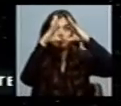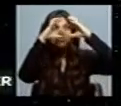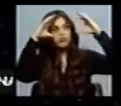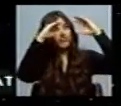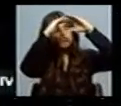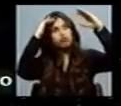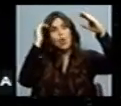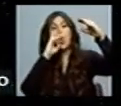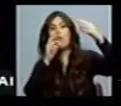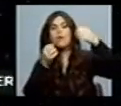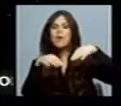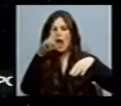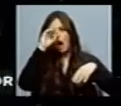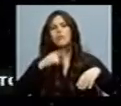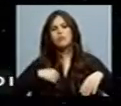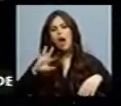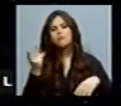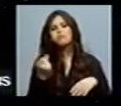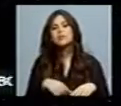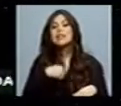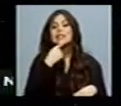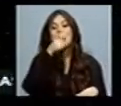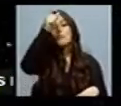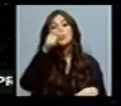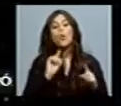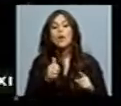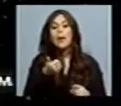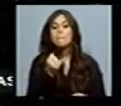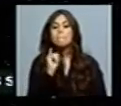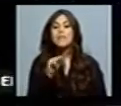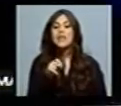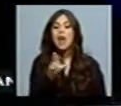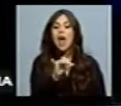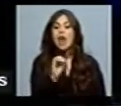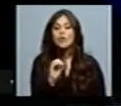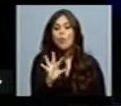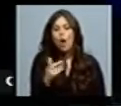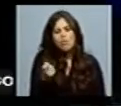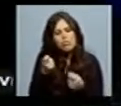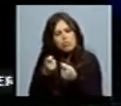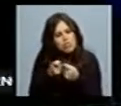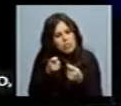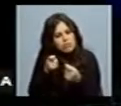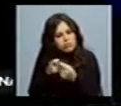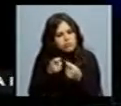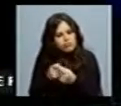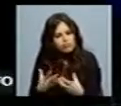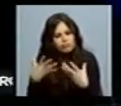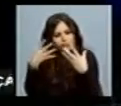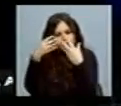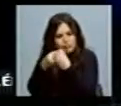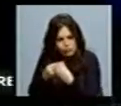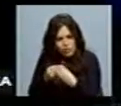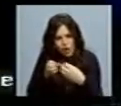sabemos que isto acontece. E o que diz este astrónomo é que este binário, quando se aproximar, quando se fundirem, a